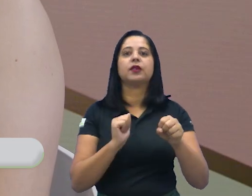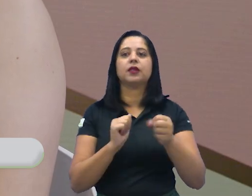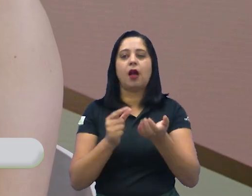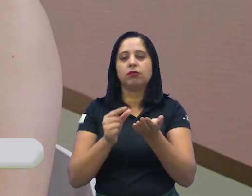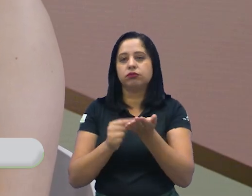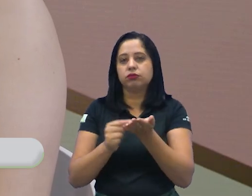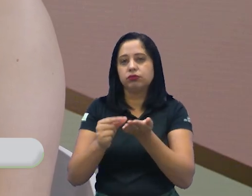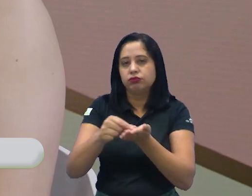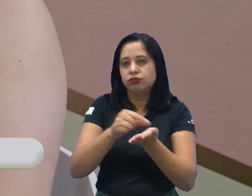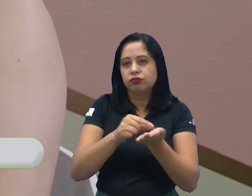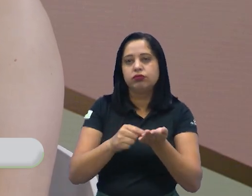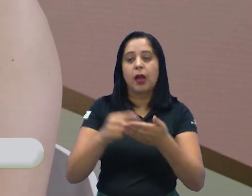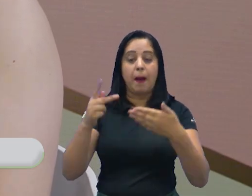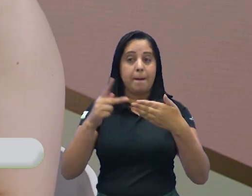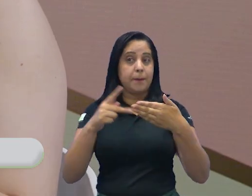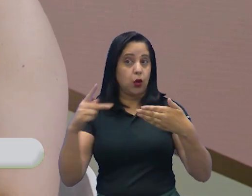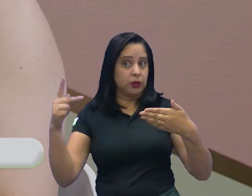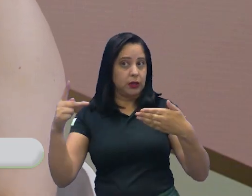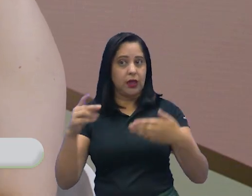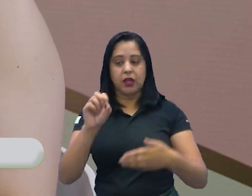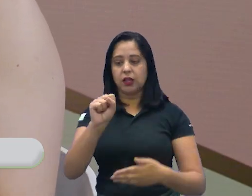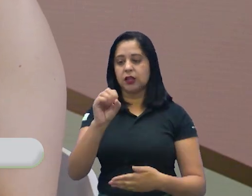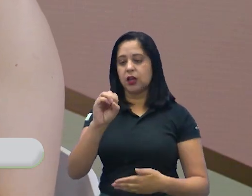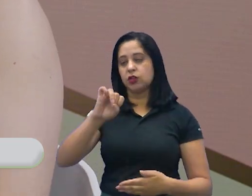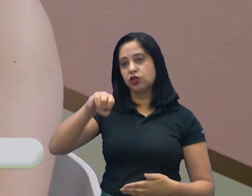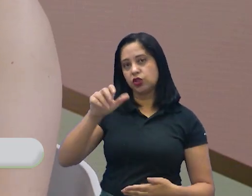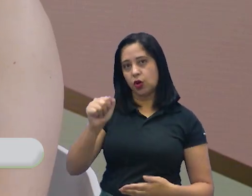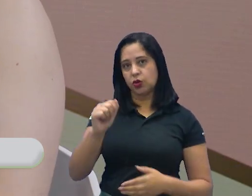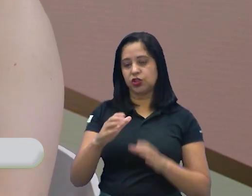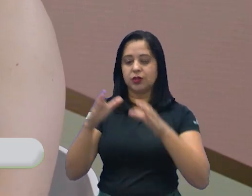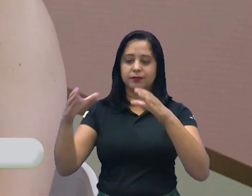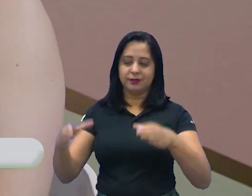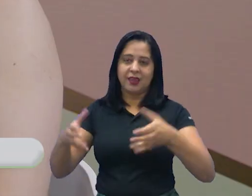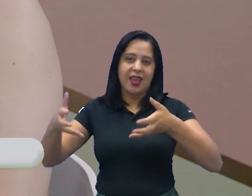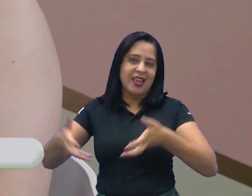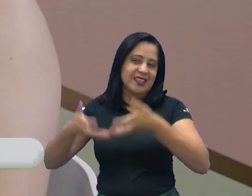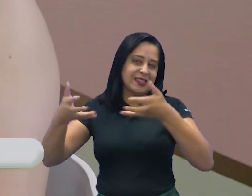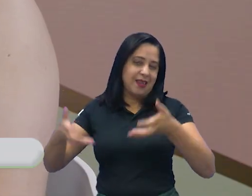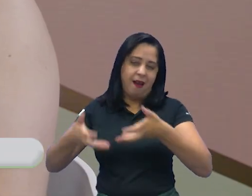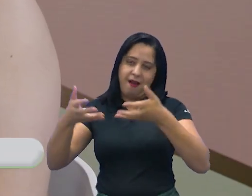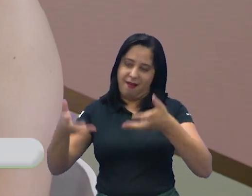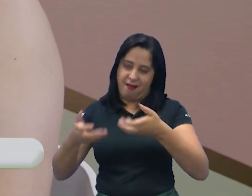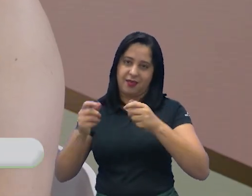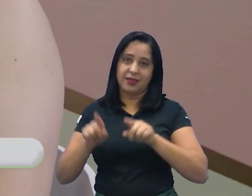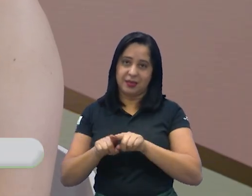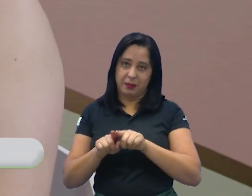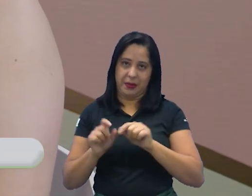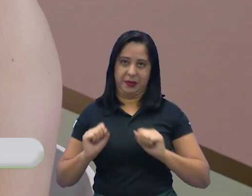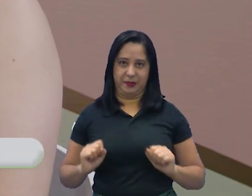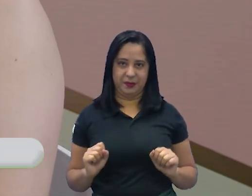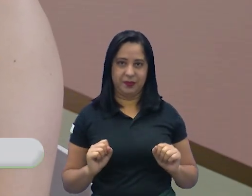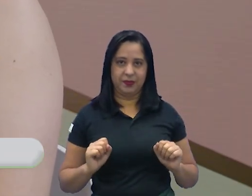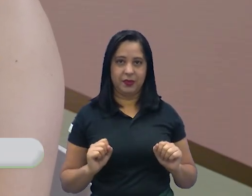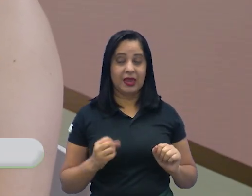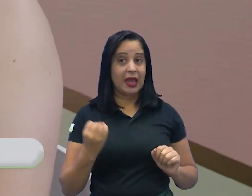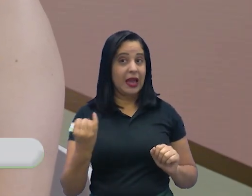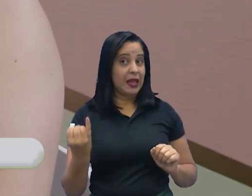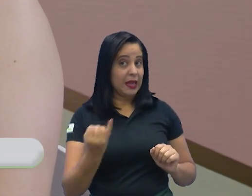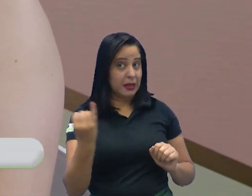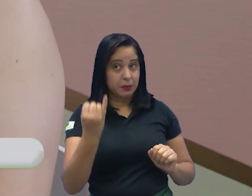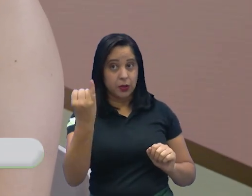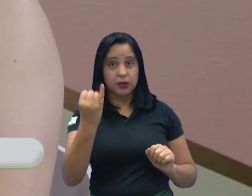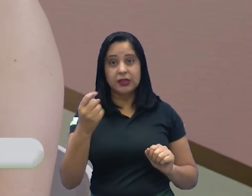bico, proteína de soja e um prato recheado de legumes e verduras. É muito importante também pensar